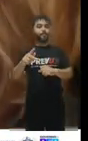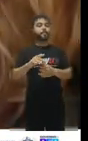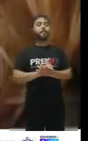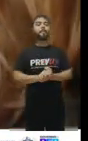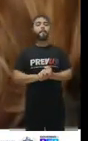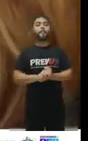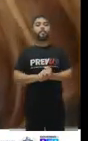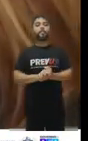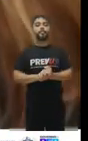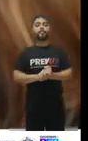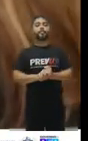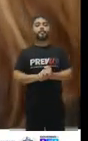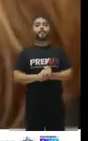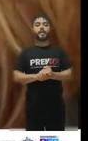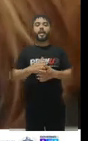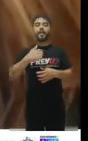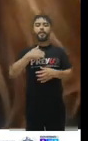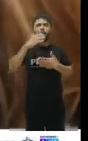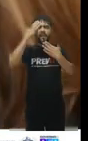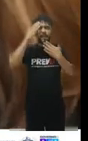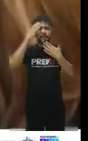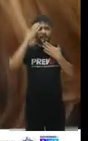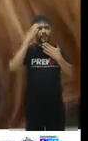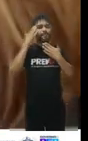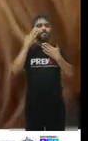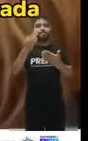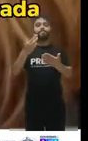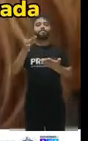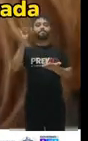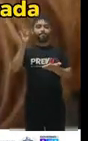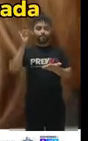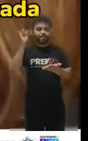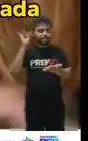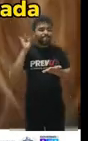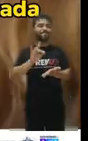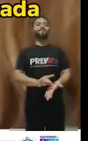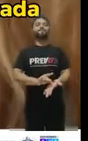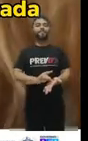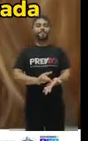professora. Então, não tenho palavras para descrever meu sentimento e eu me